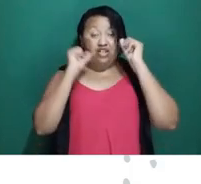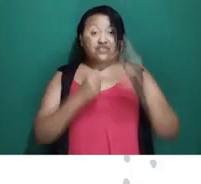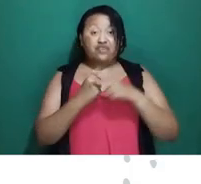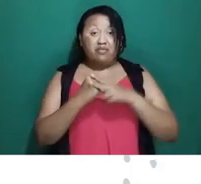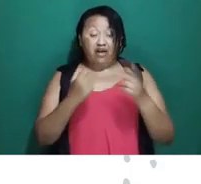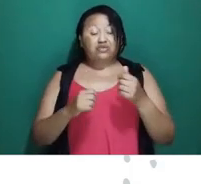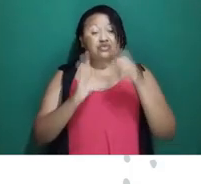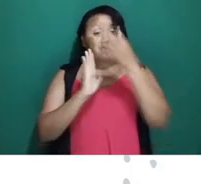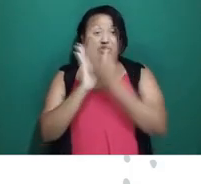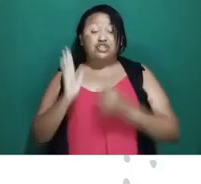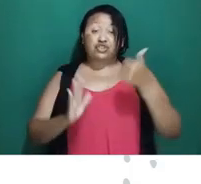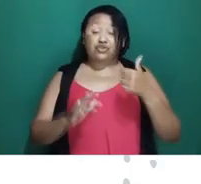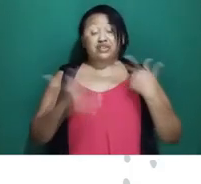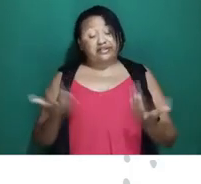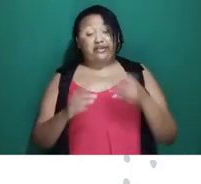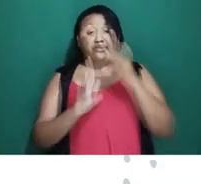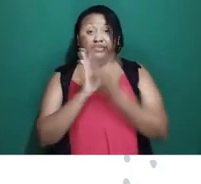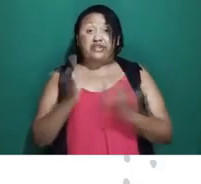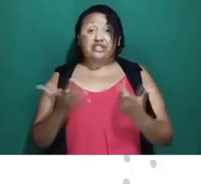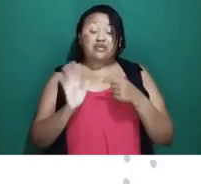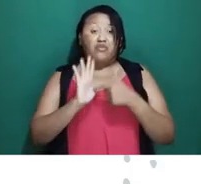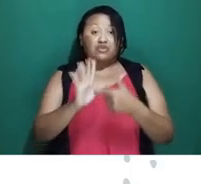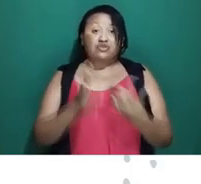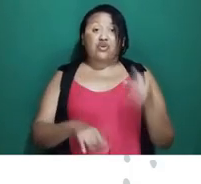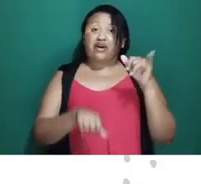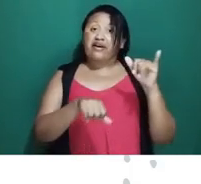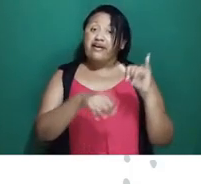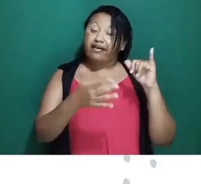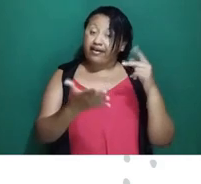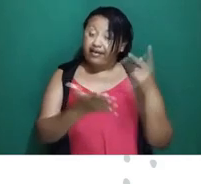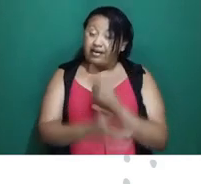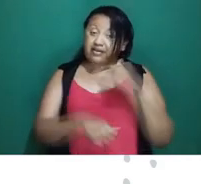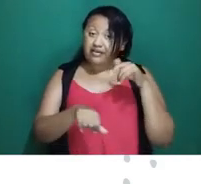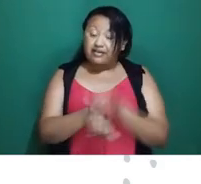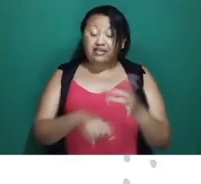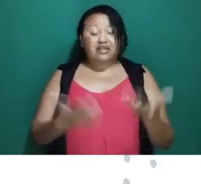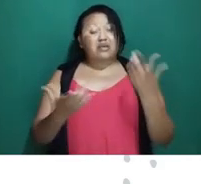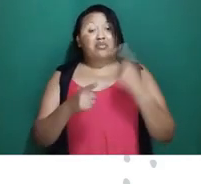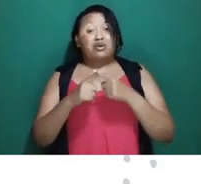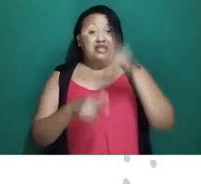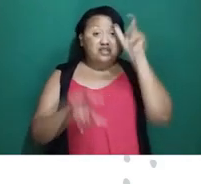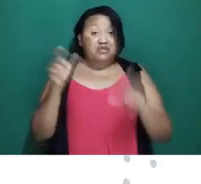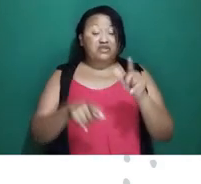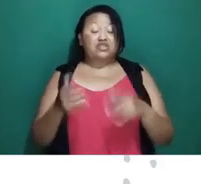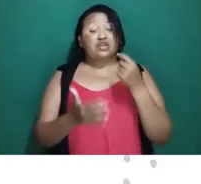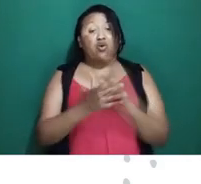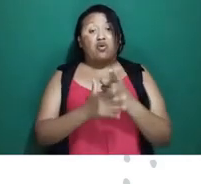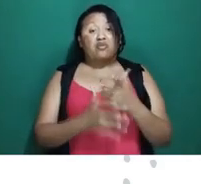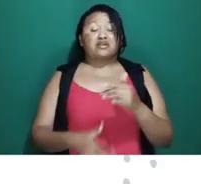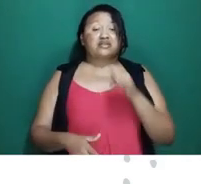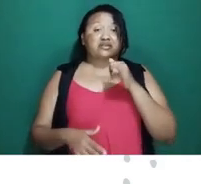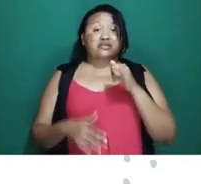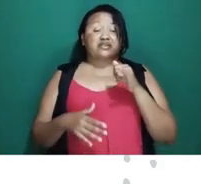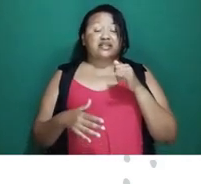ao sanduíche gerou engano e consequentemente insatisfação nos consumidores que se sentiram lesados letra